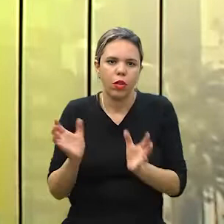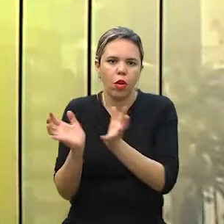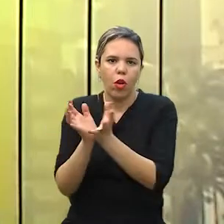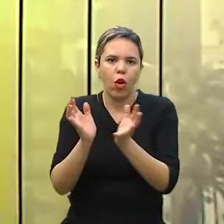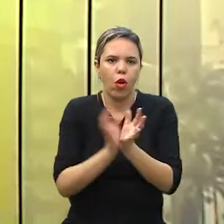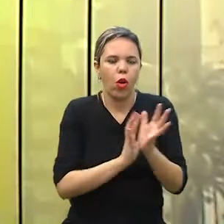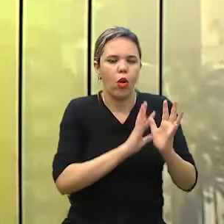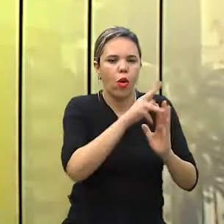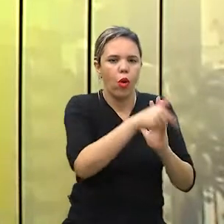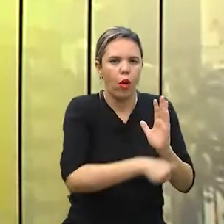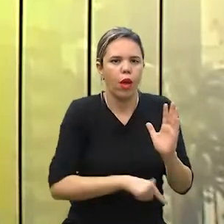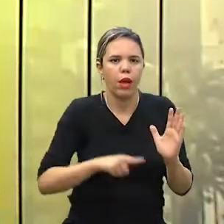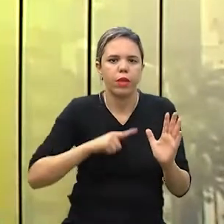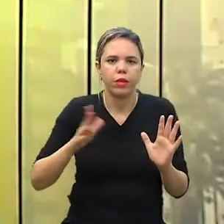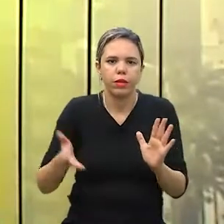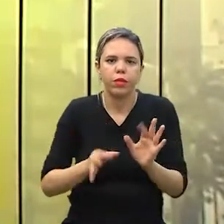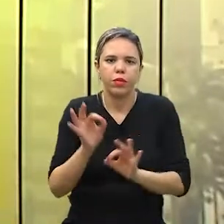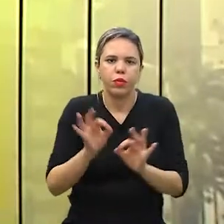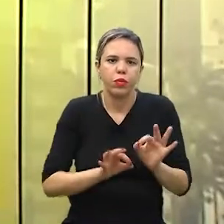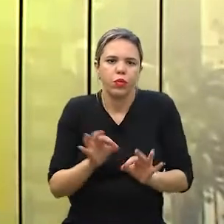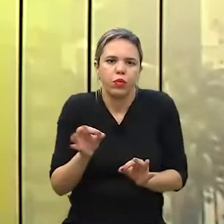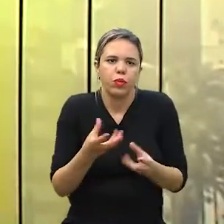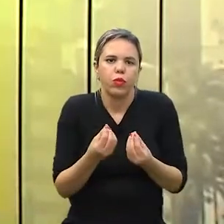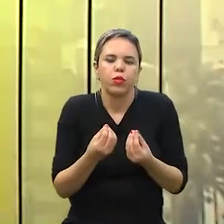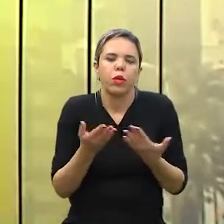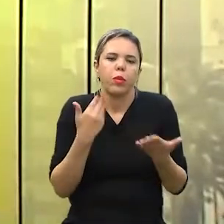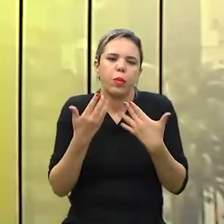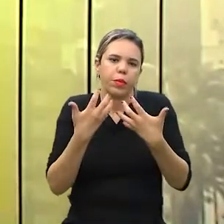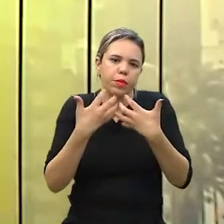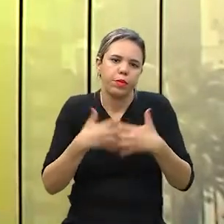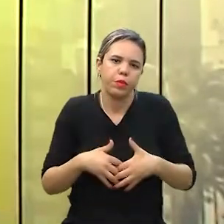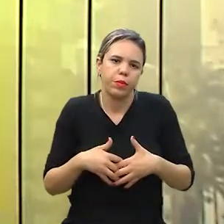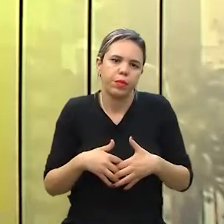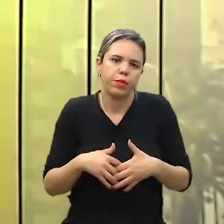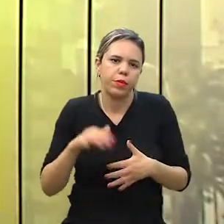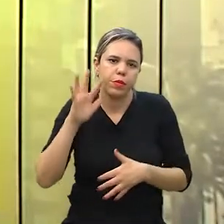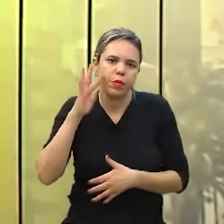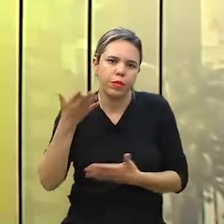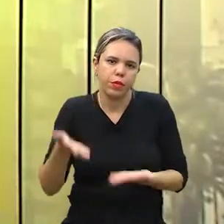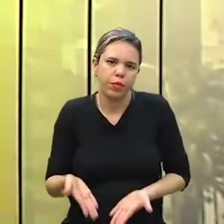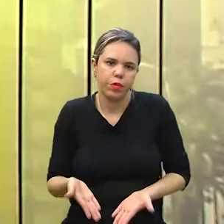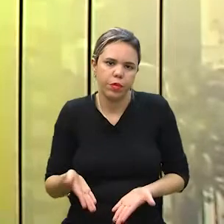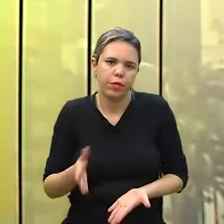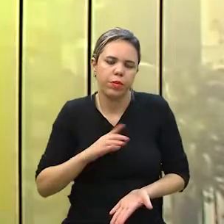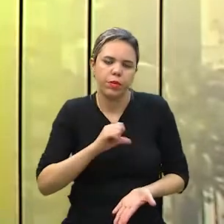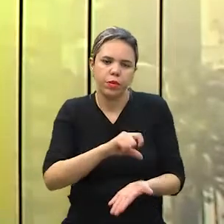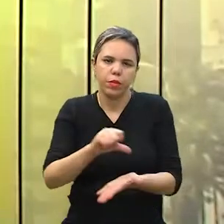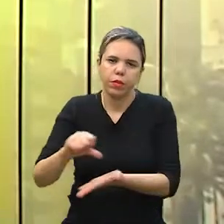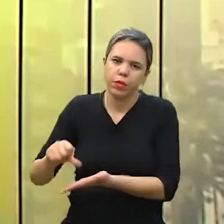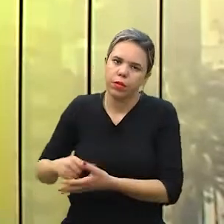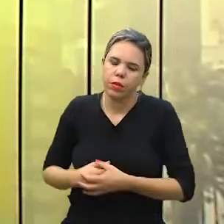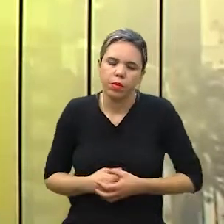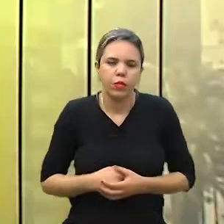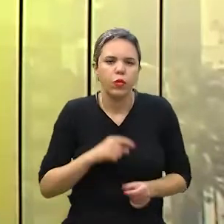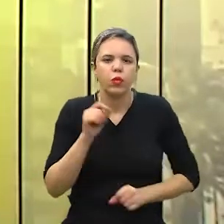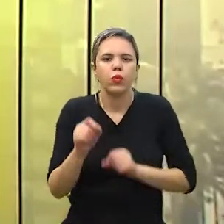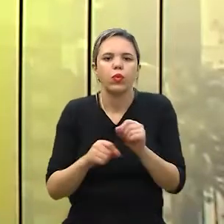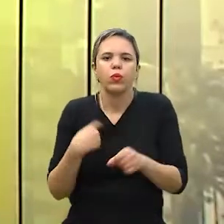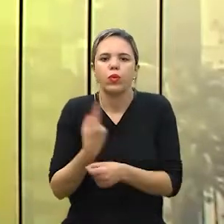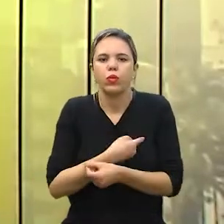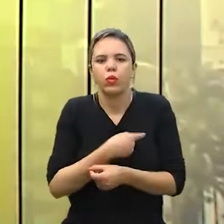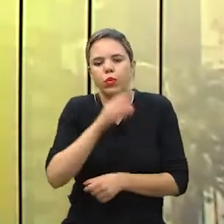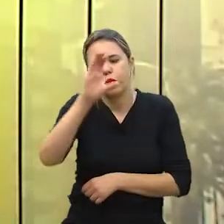de meio ambiente, a gente produz muitos debates sobre soluções aqui para a nossa região. O que